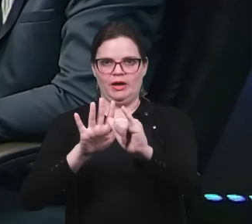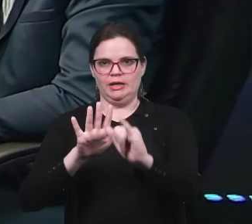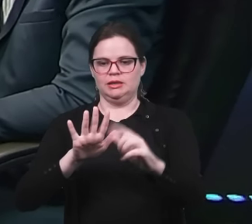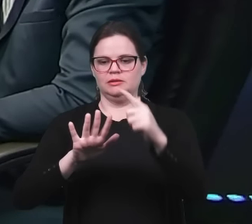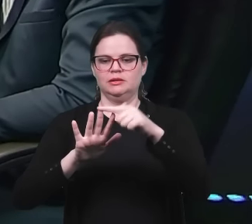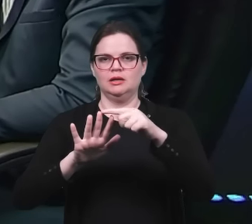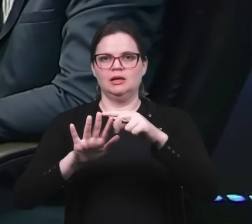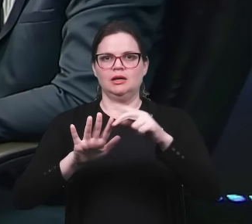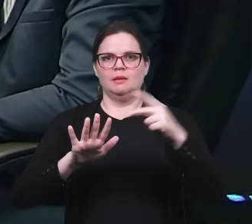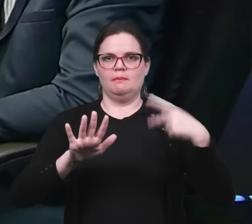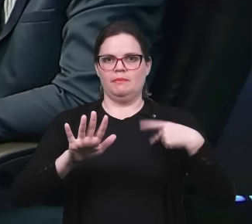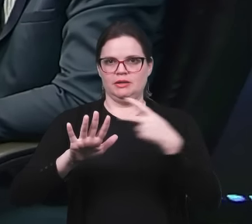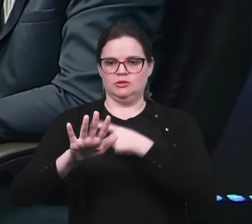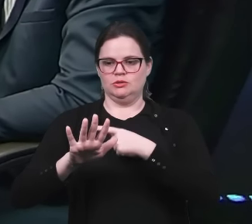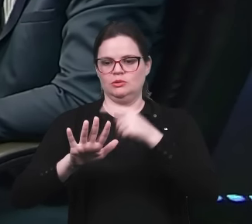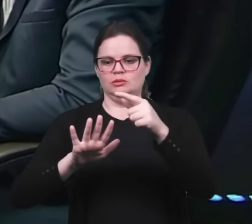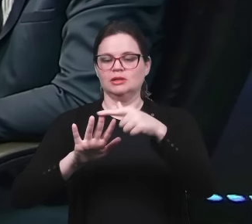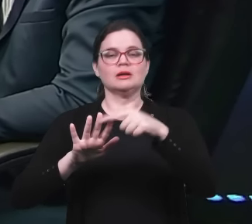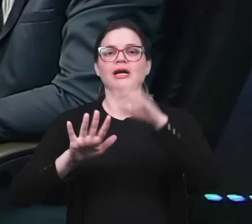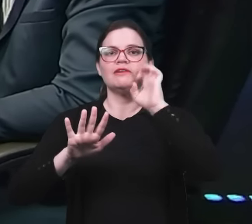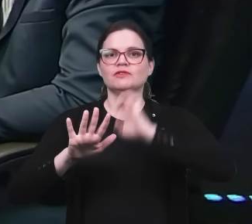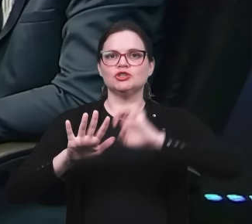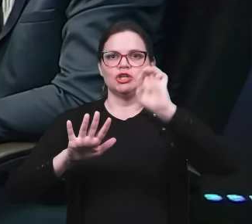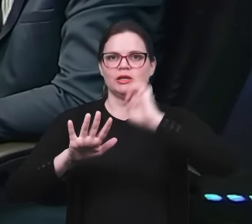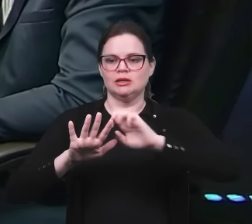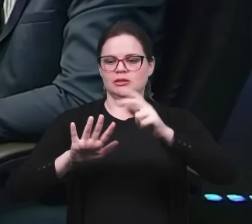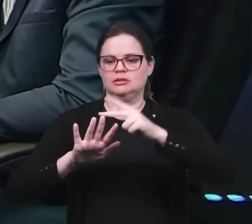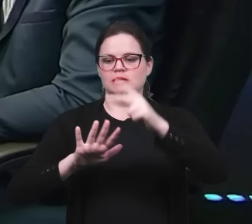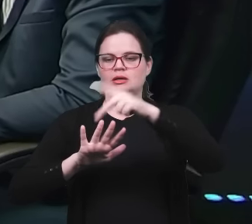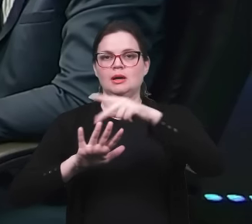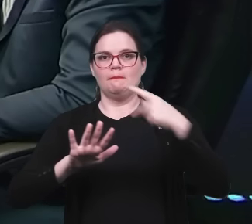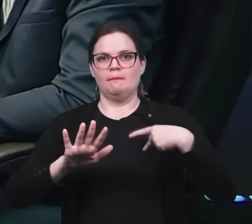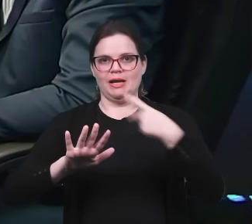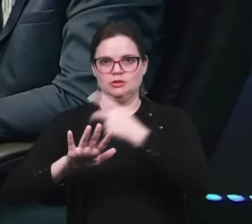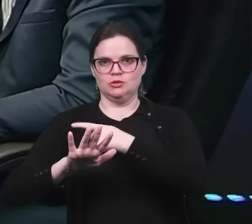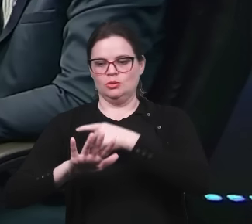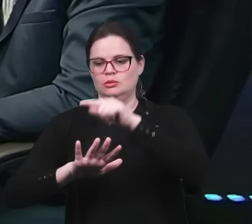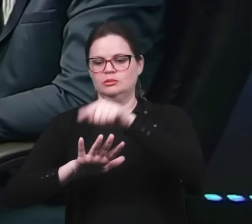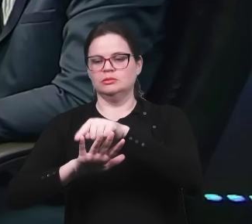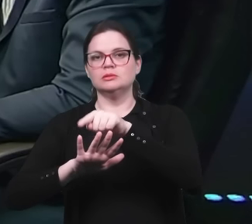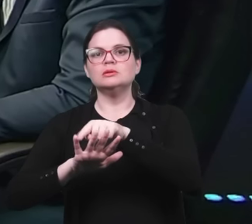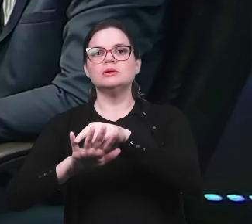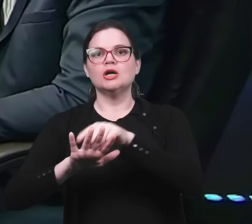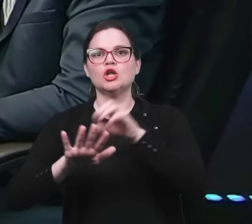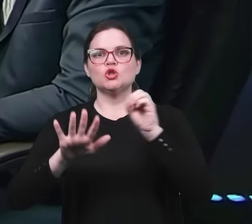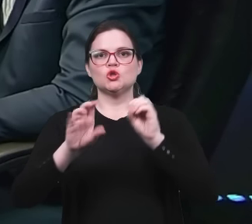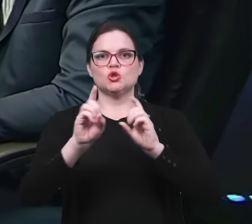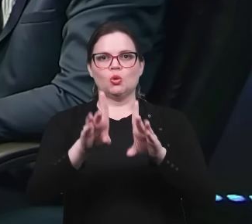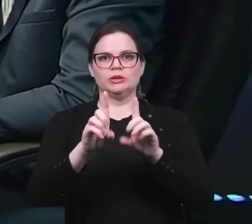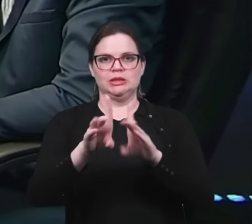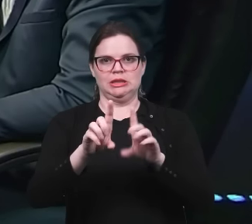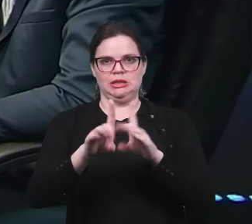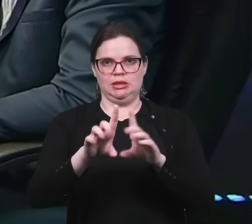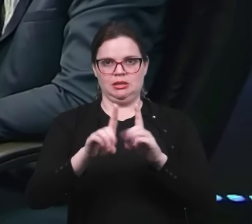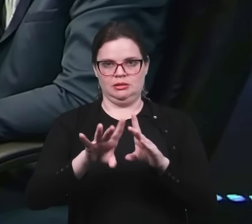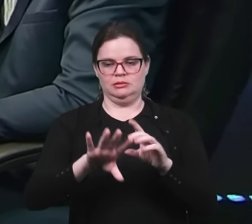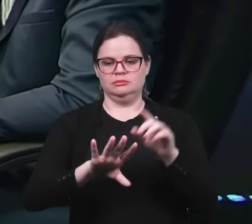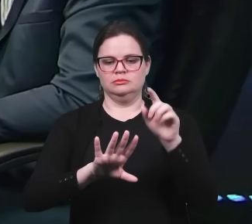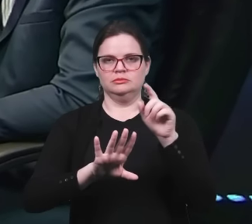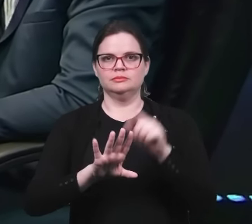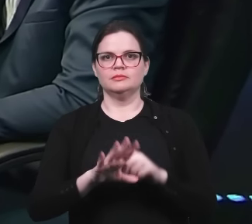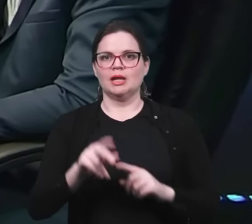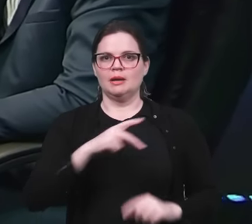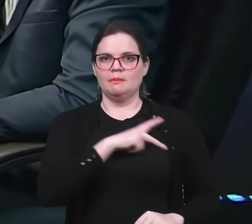o pastor, o evangelista, o pastor e o doutrinador. Né? Paulo até, quando disse que é o menor, porque